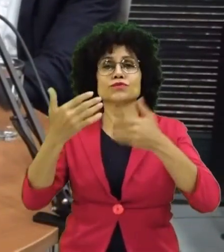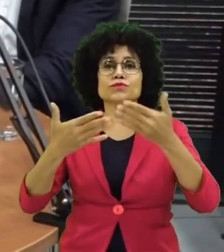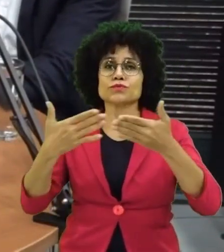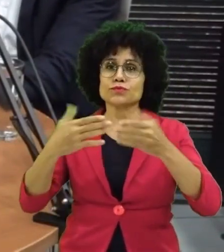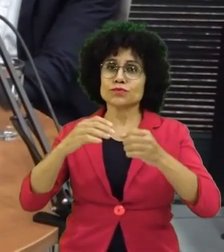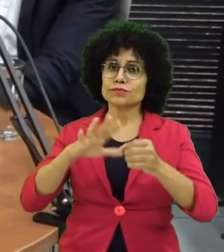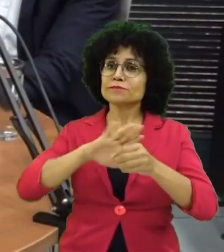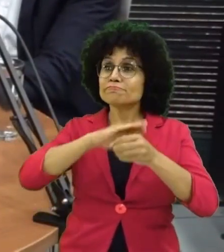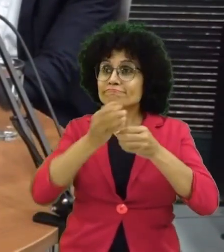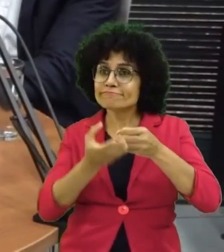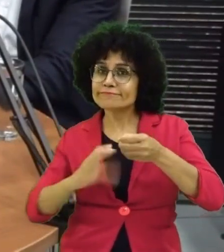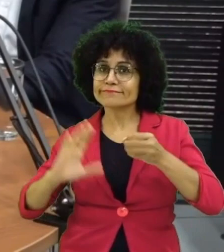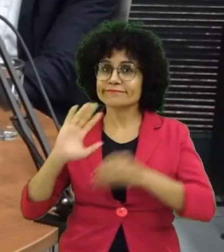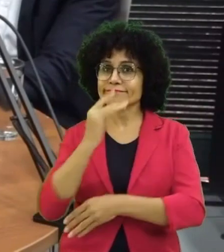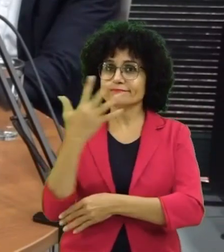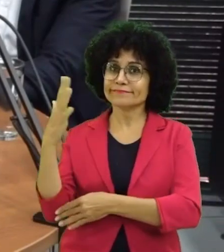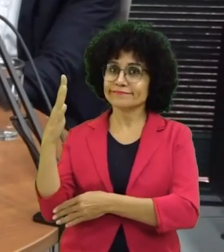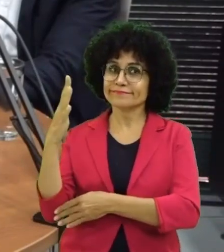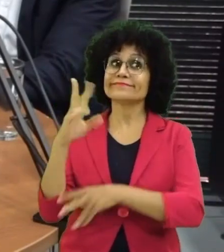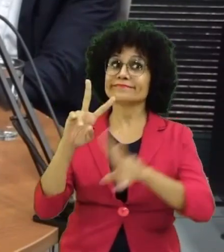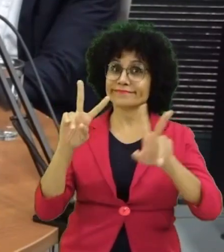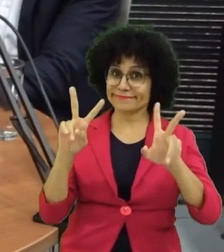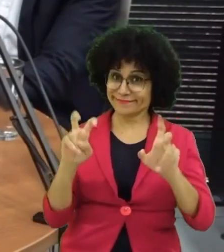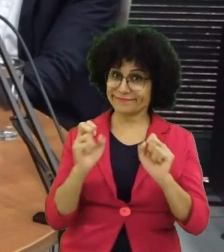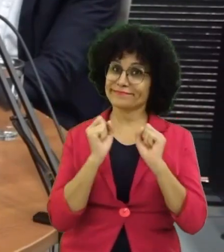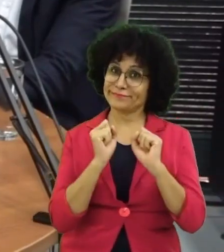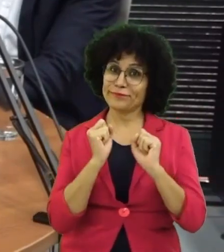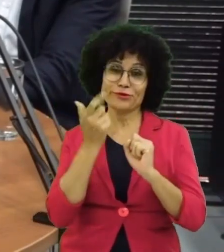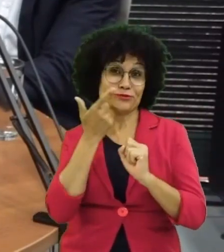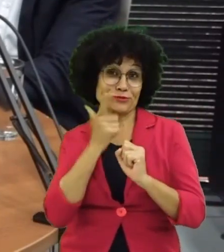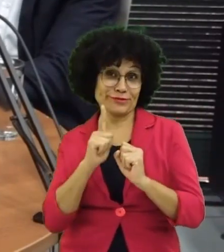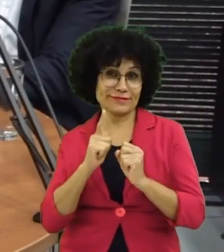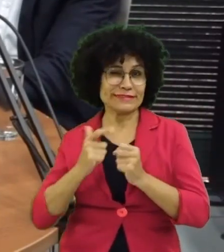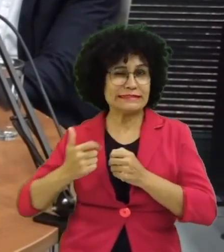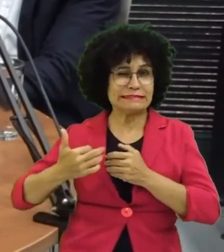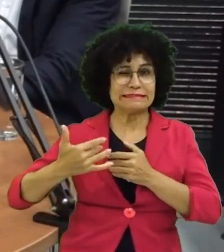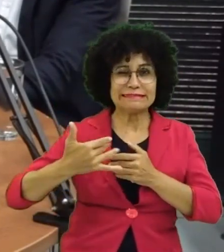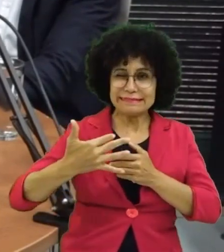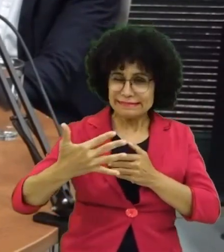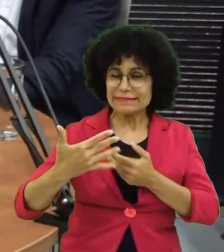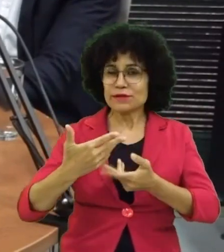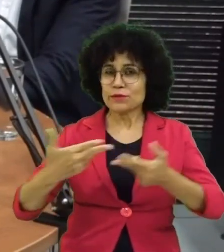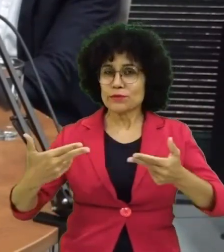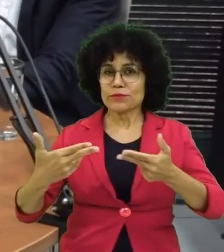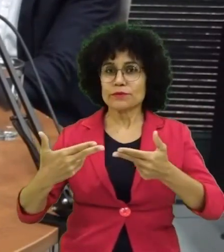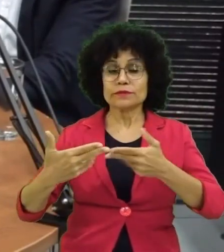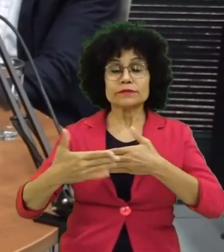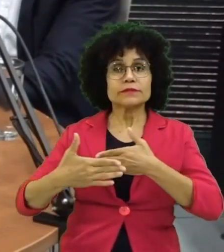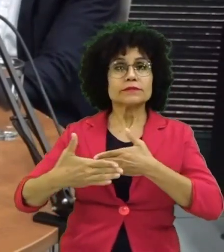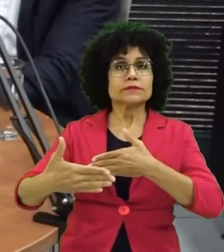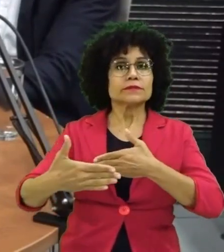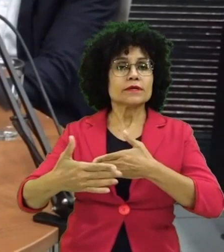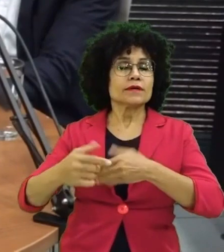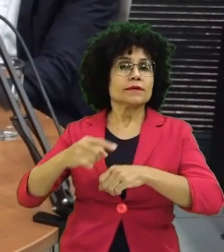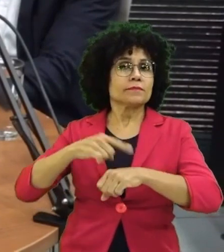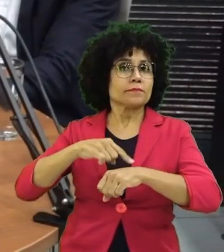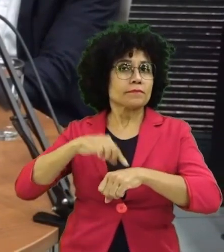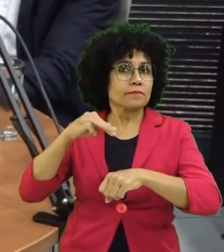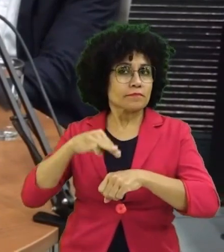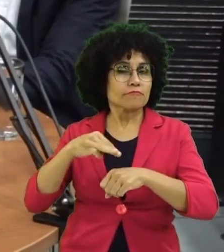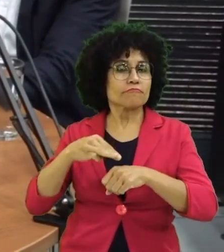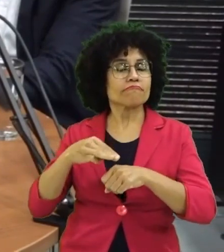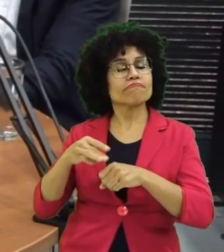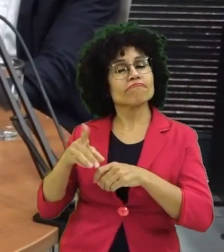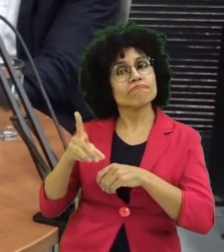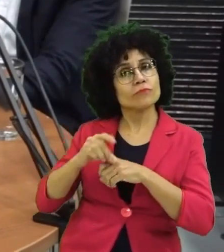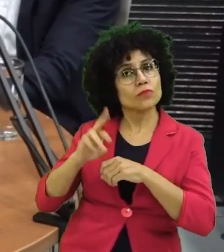um assunto que dá tempo para falar, né, doutor? É bastante coisa. Nos próximos minutos, o doutor Carlos vai falar para a